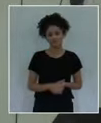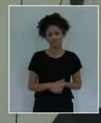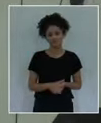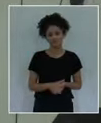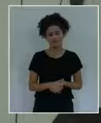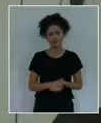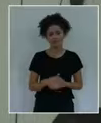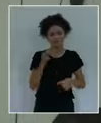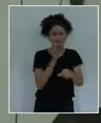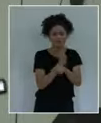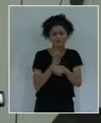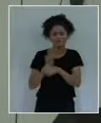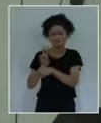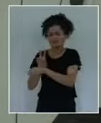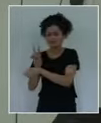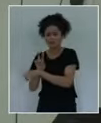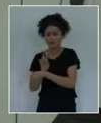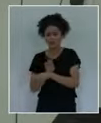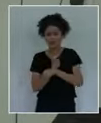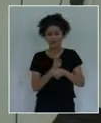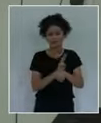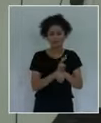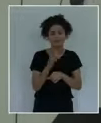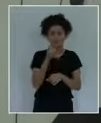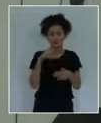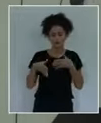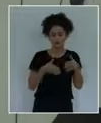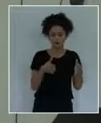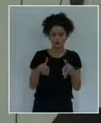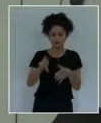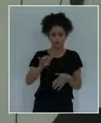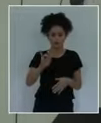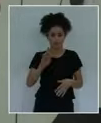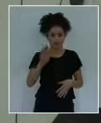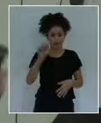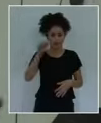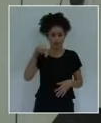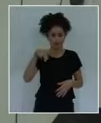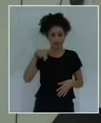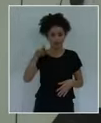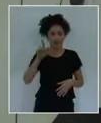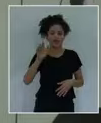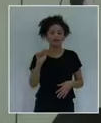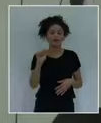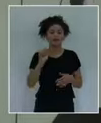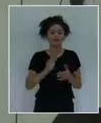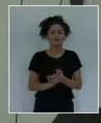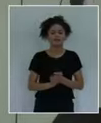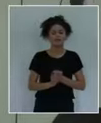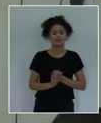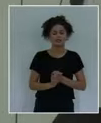O monitoramento, a gente fala muito no monitoramento do Rio Piranga, mas o monitoramento dos ribeirões é muito complicado para a gente,